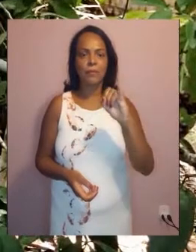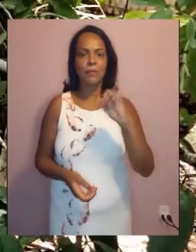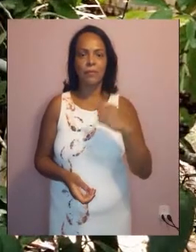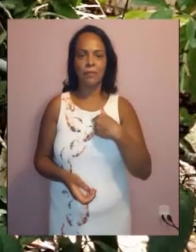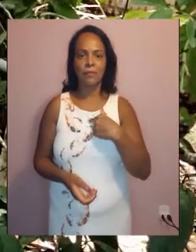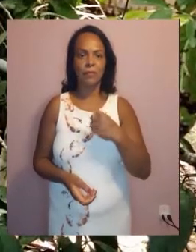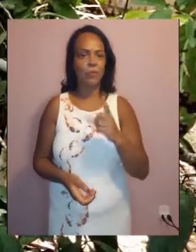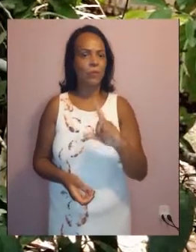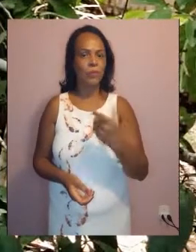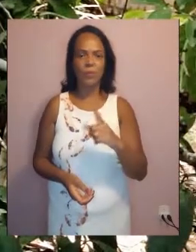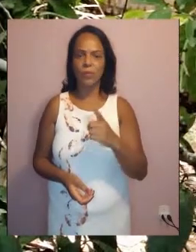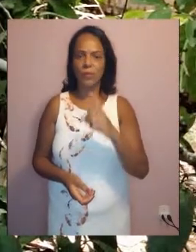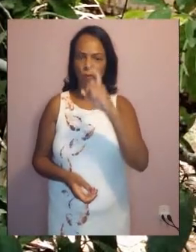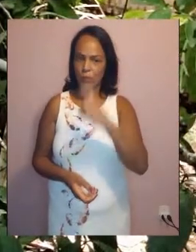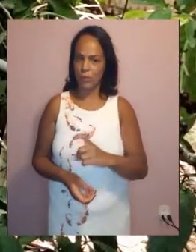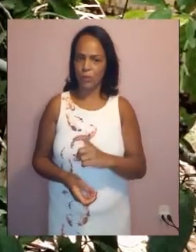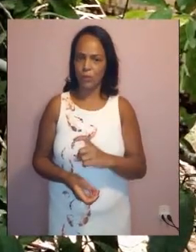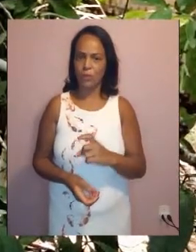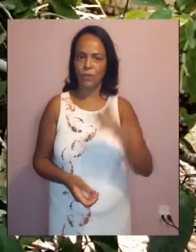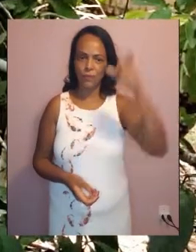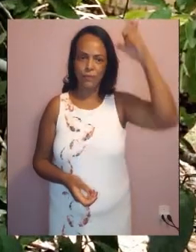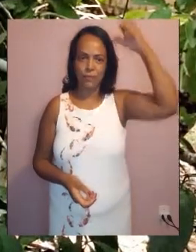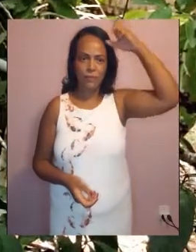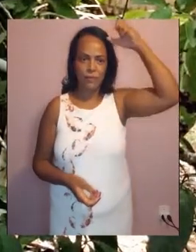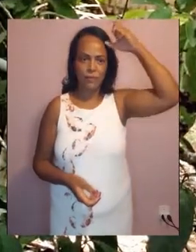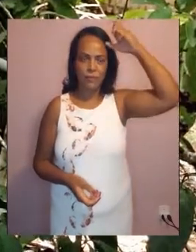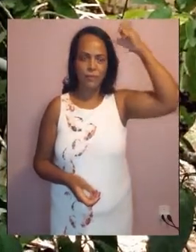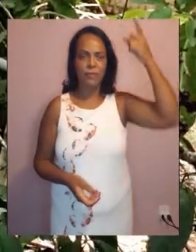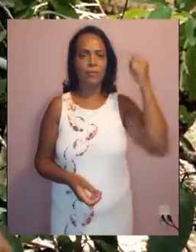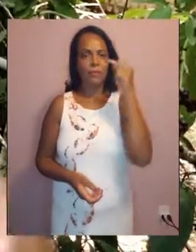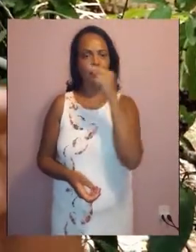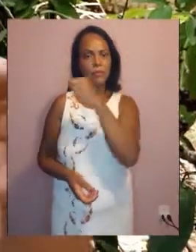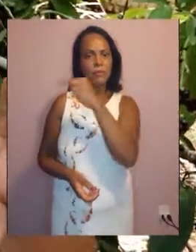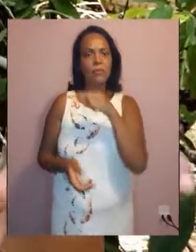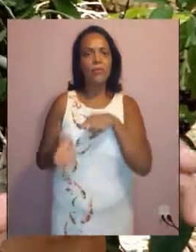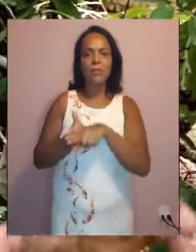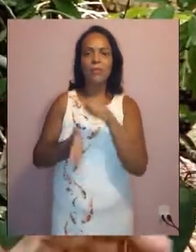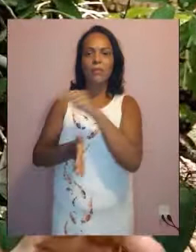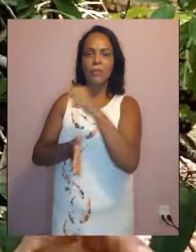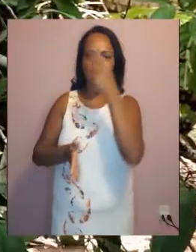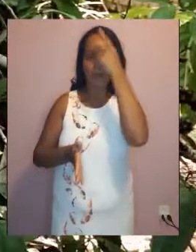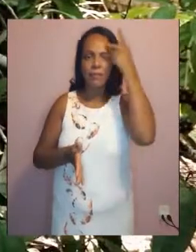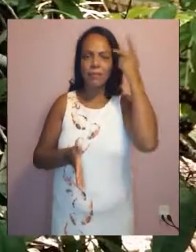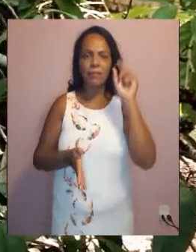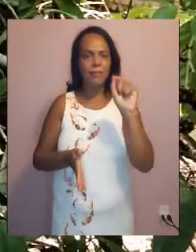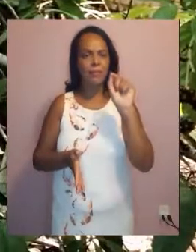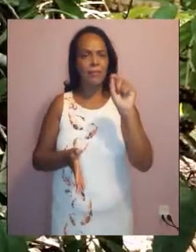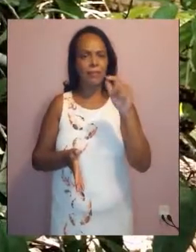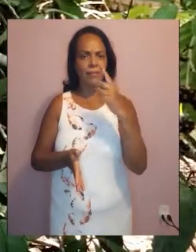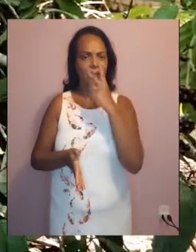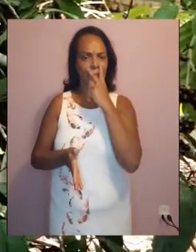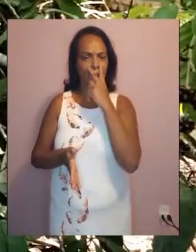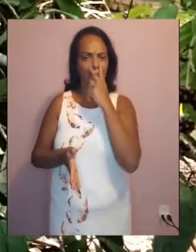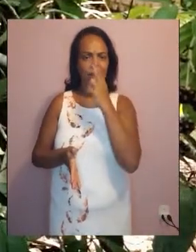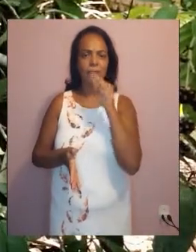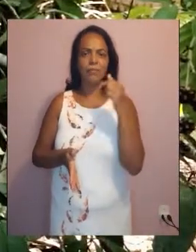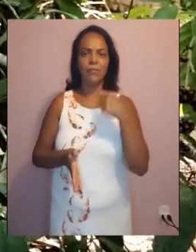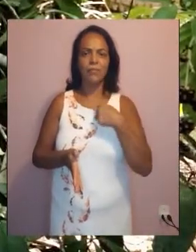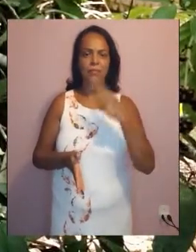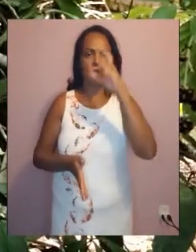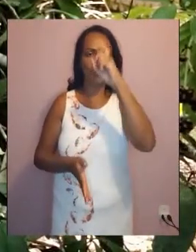E ele, bem refletindo, juntando o quadro geral, respondeu